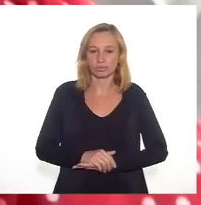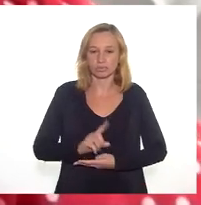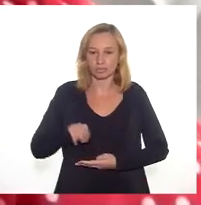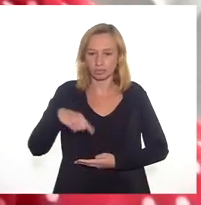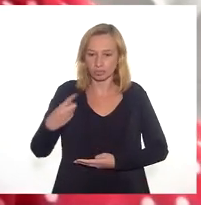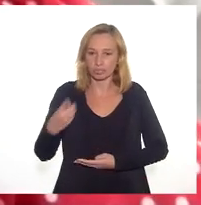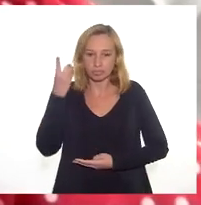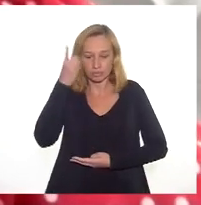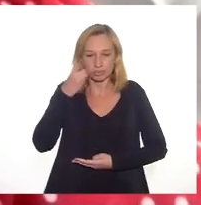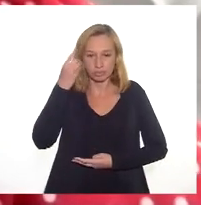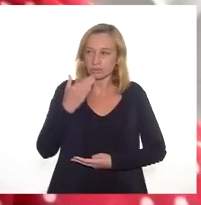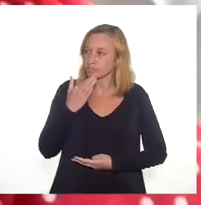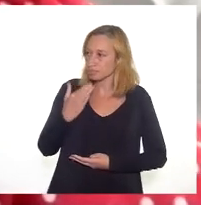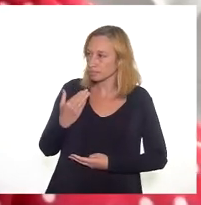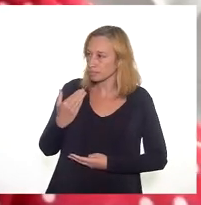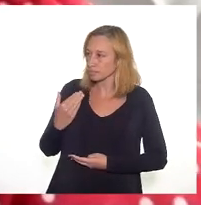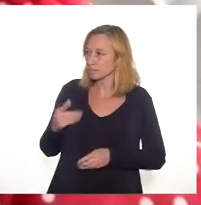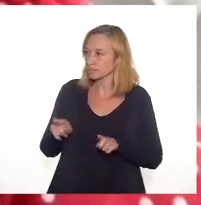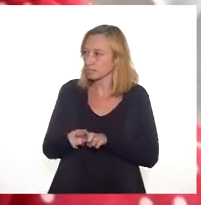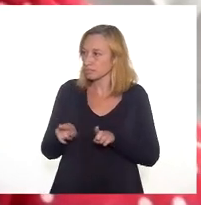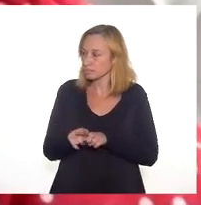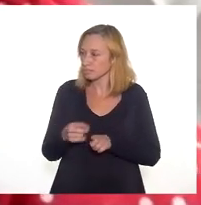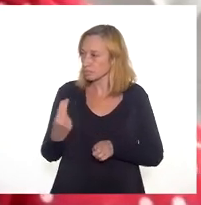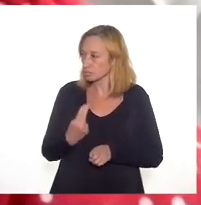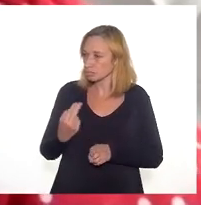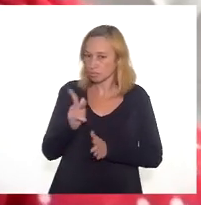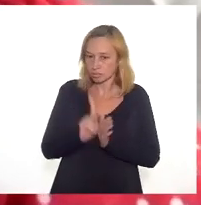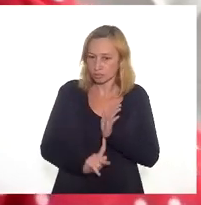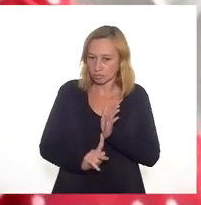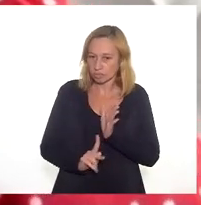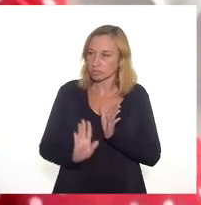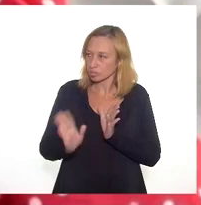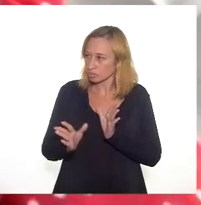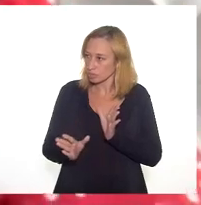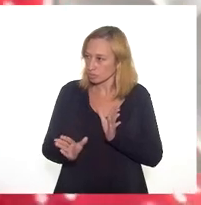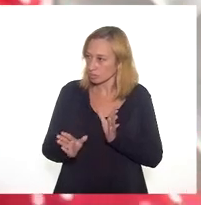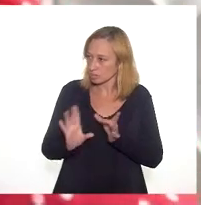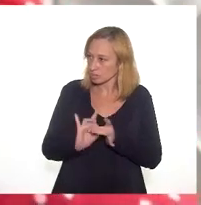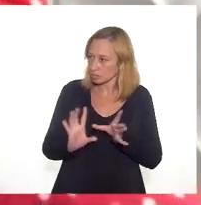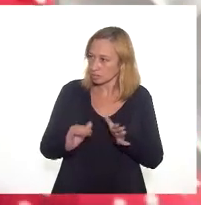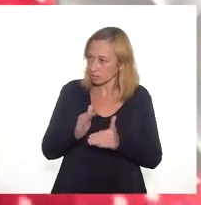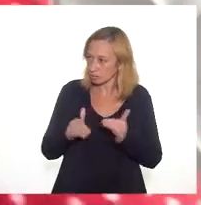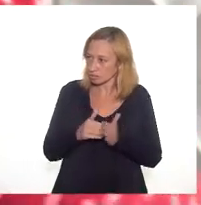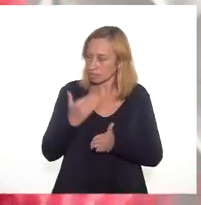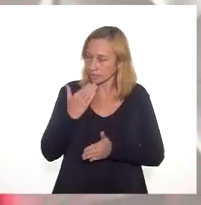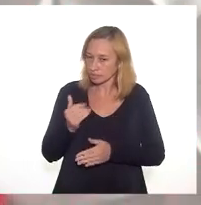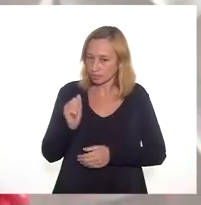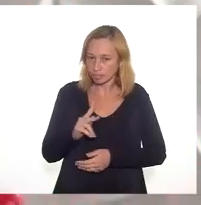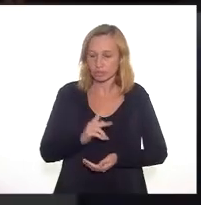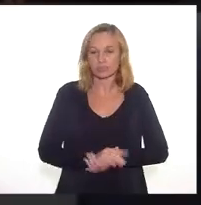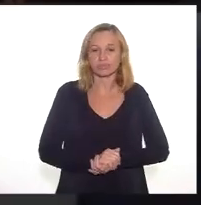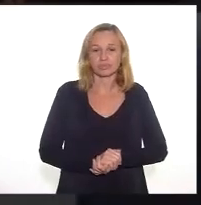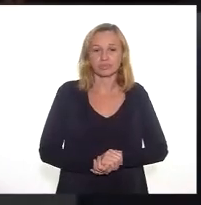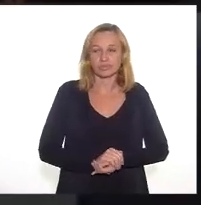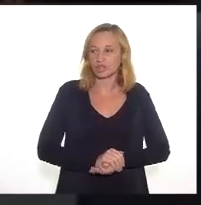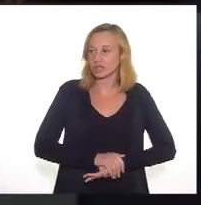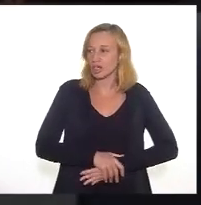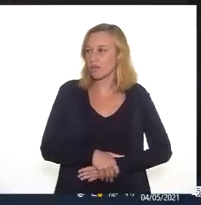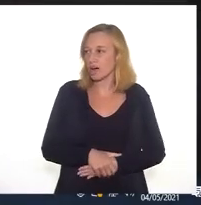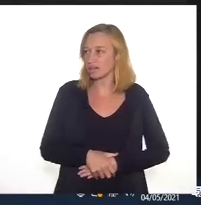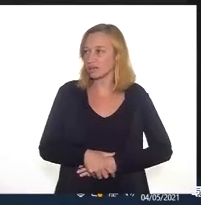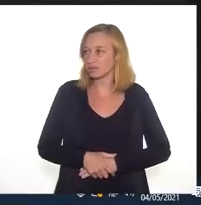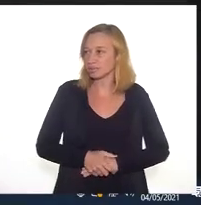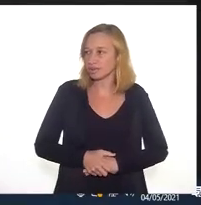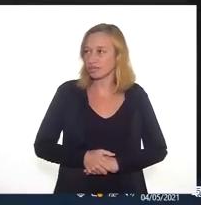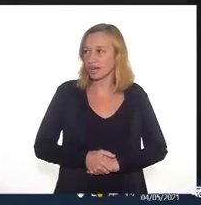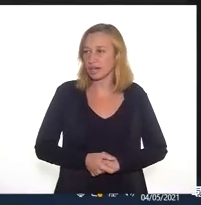deputados solicitando com a autoria do projeto por e favor. Já está autorizado a todos que pedirem, por favor. Ok, só caminhar aqui,